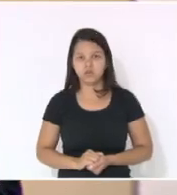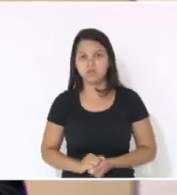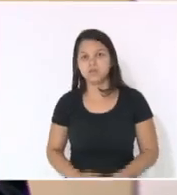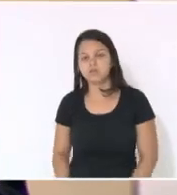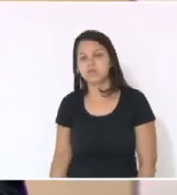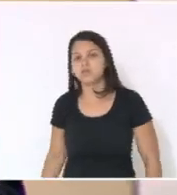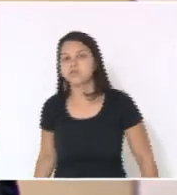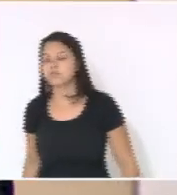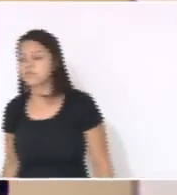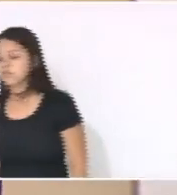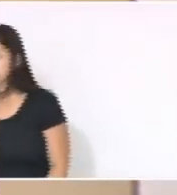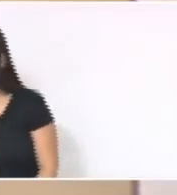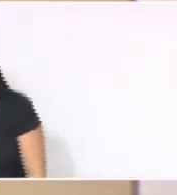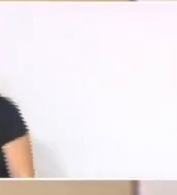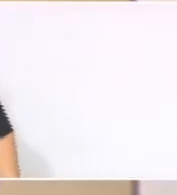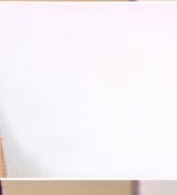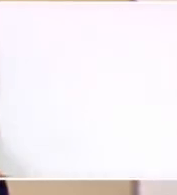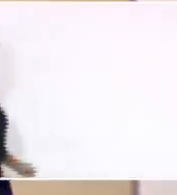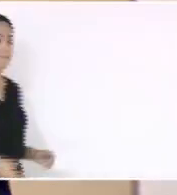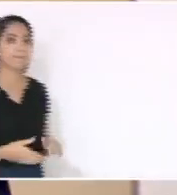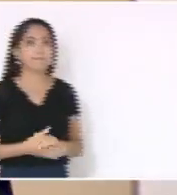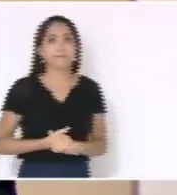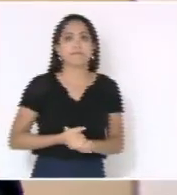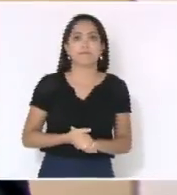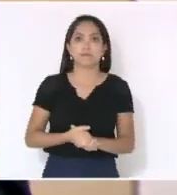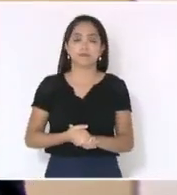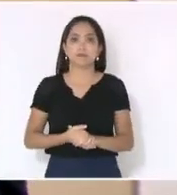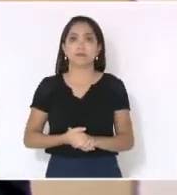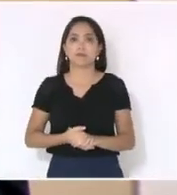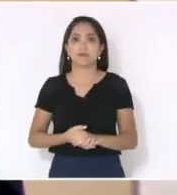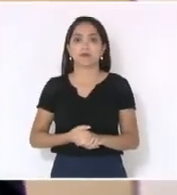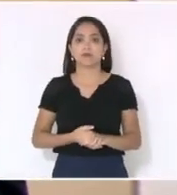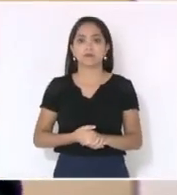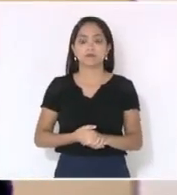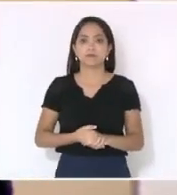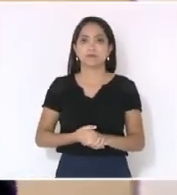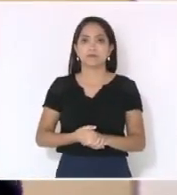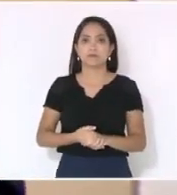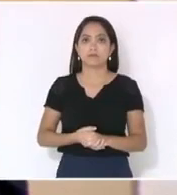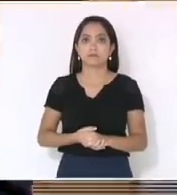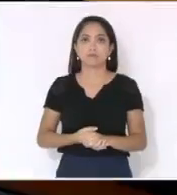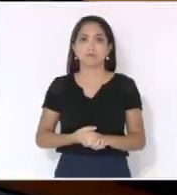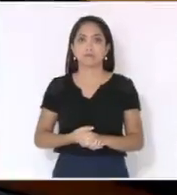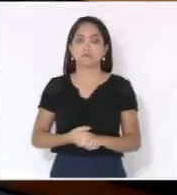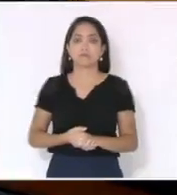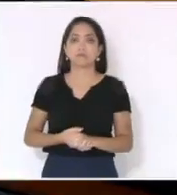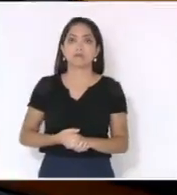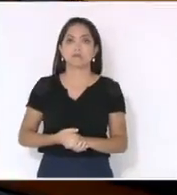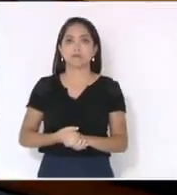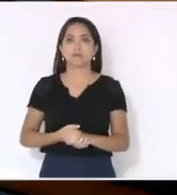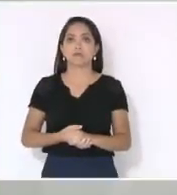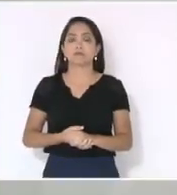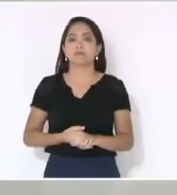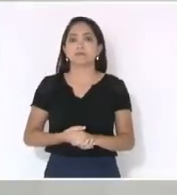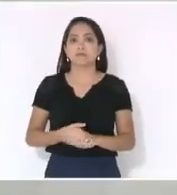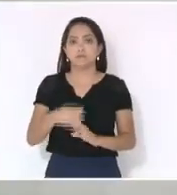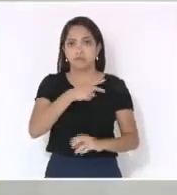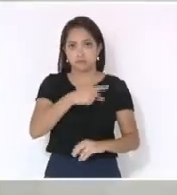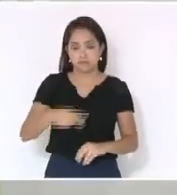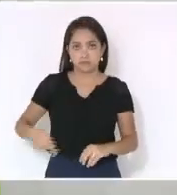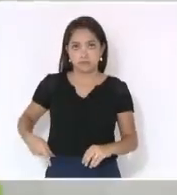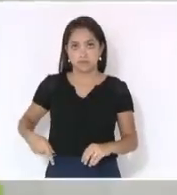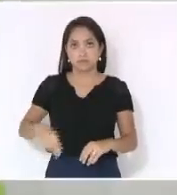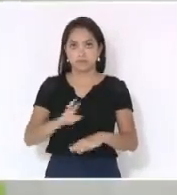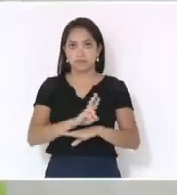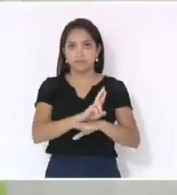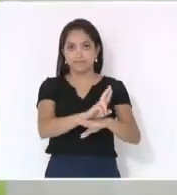até 13 minutos, deputados. Deputado Silvio, agradecendo aí a bancada do PT que concedeu. Deputado Silvio, que representa o Planalto